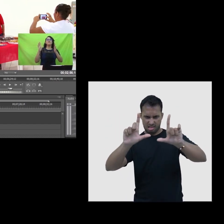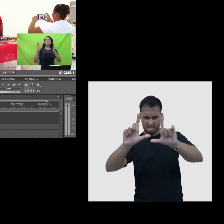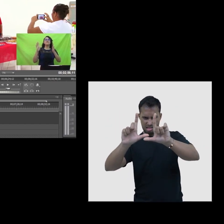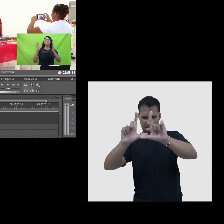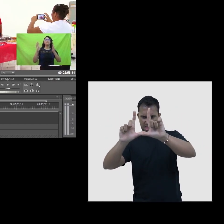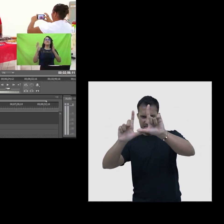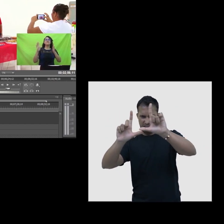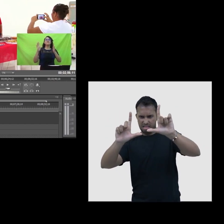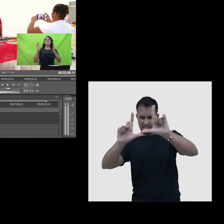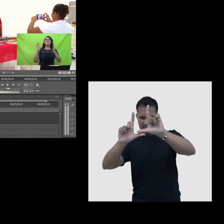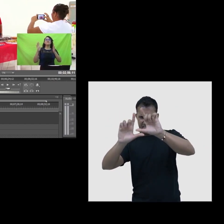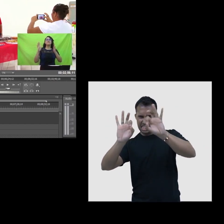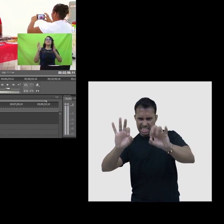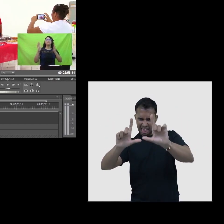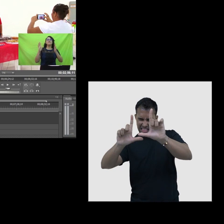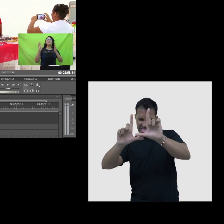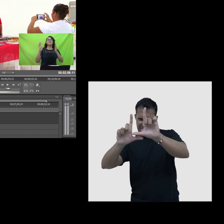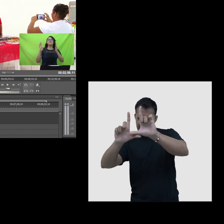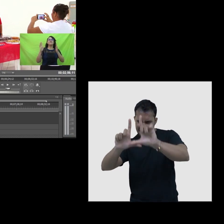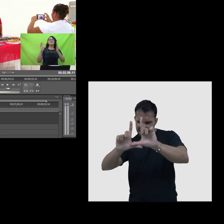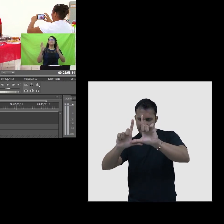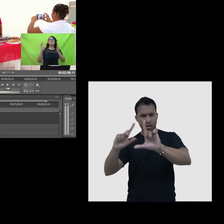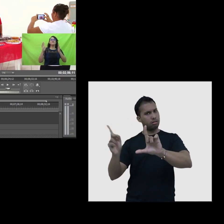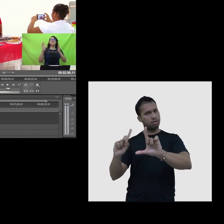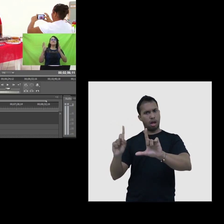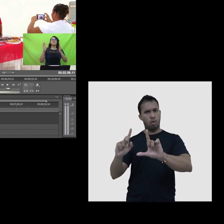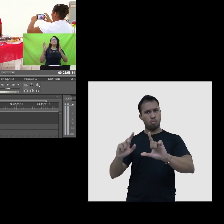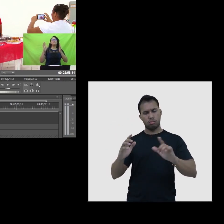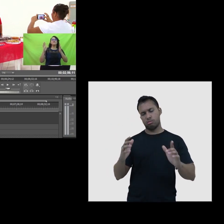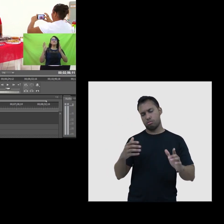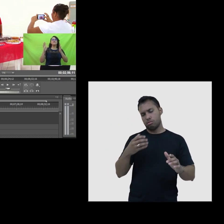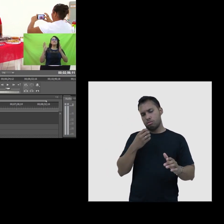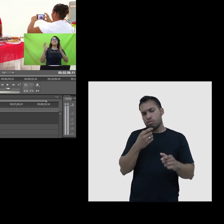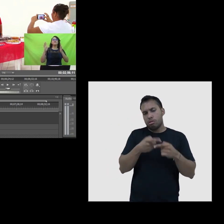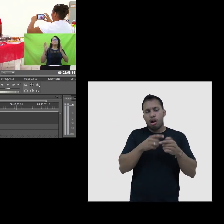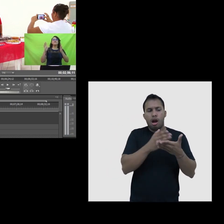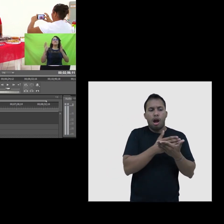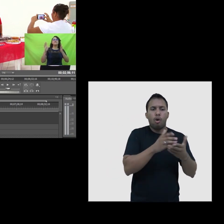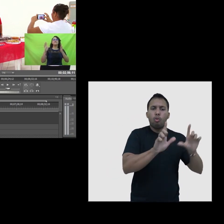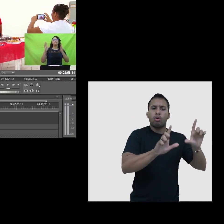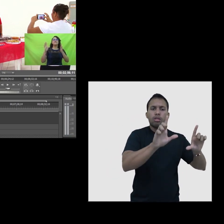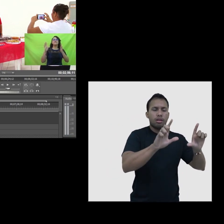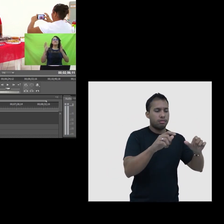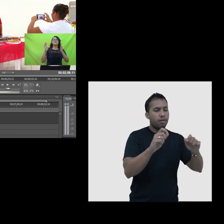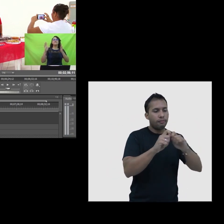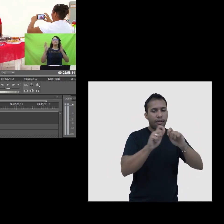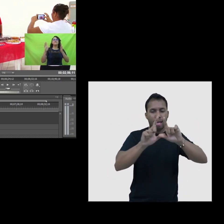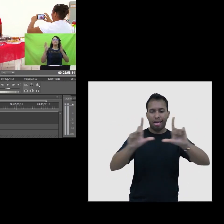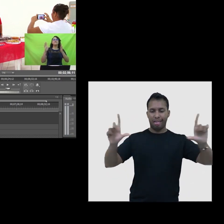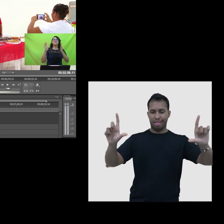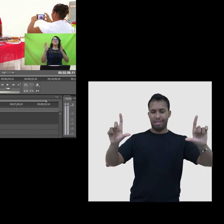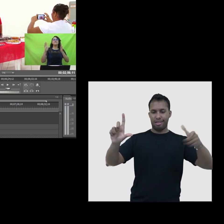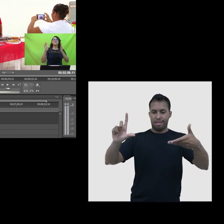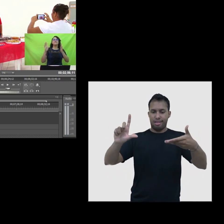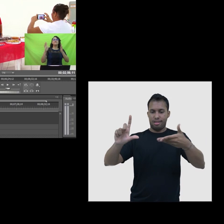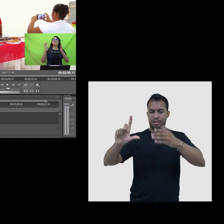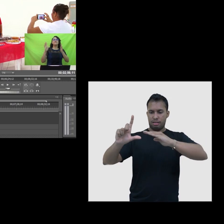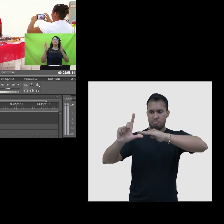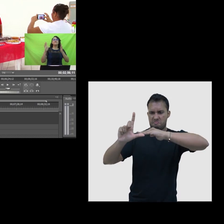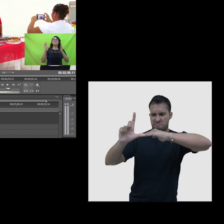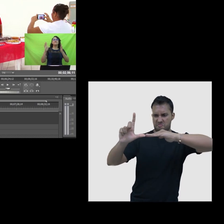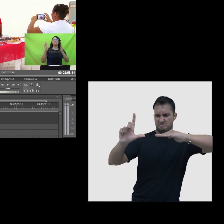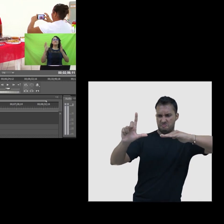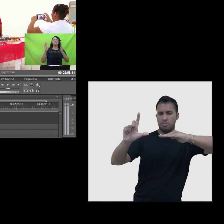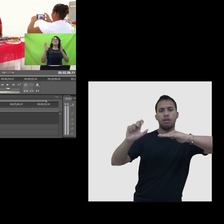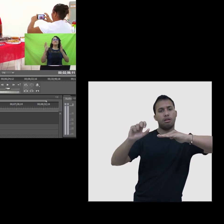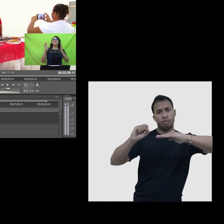TV, elas acabam cortando um pouco do que está com abaixo e um pouco do que está na lateral. Então é bom deixar um pouquinho mais para cima, não 100%